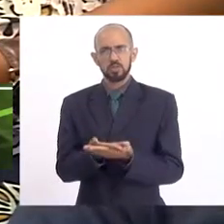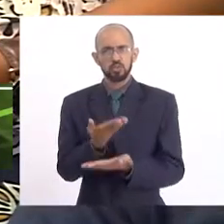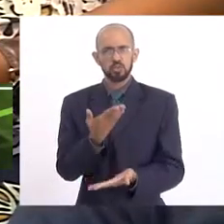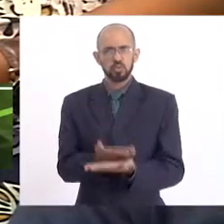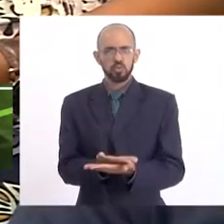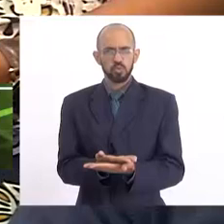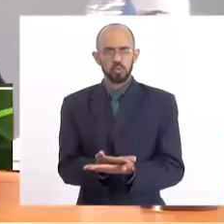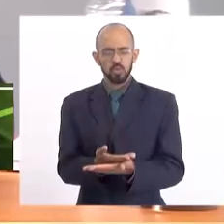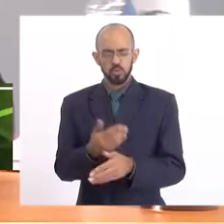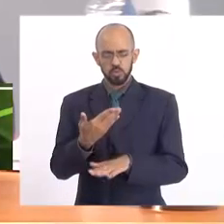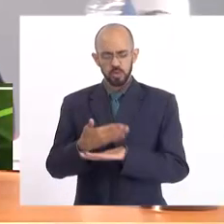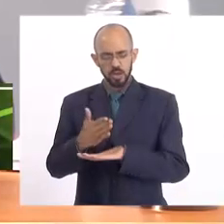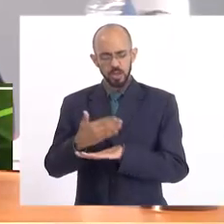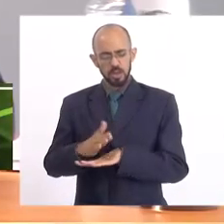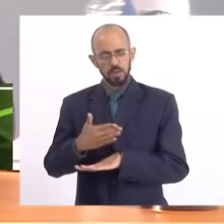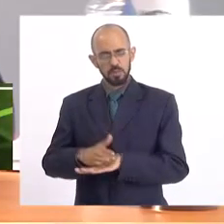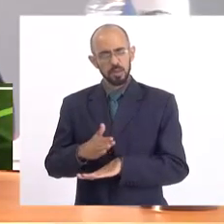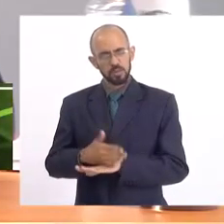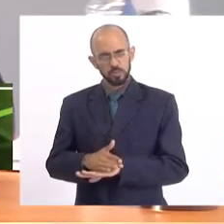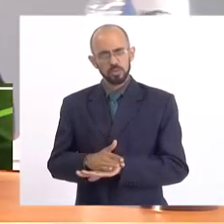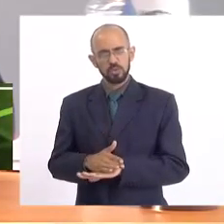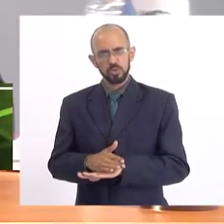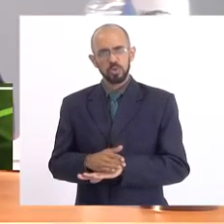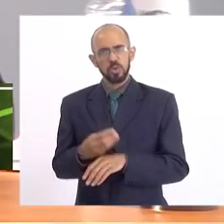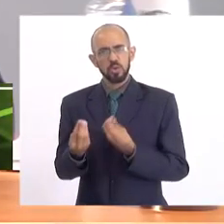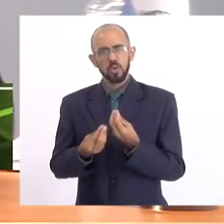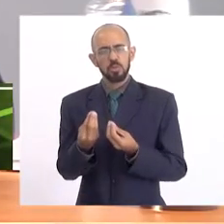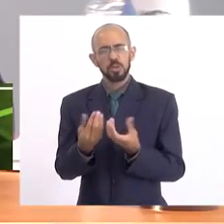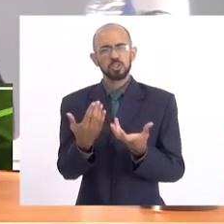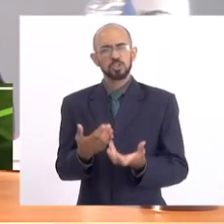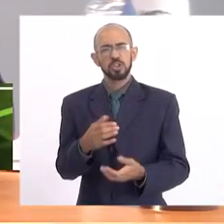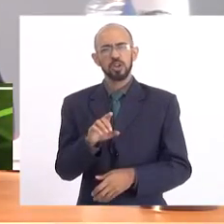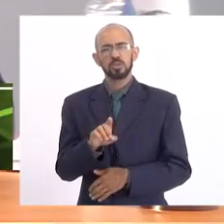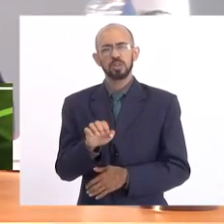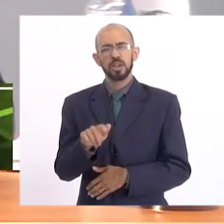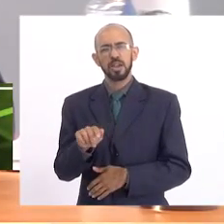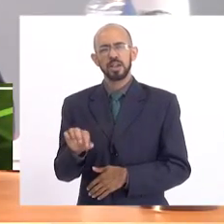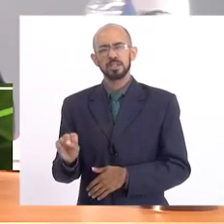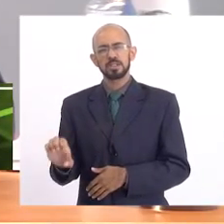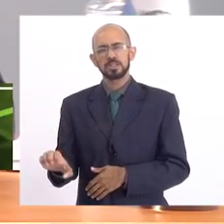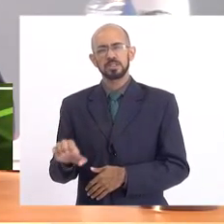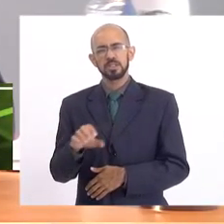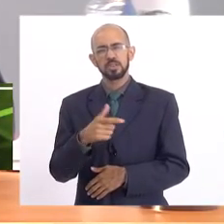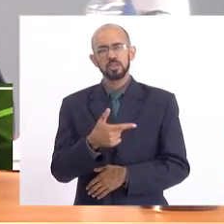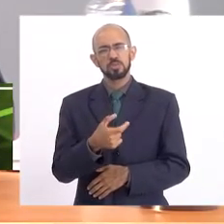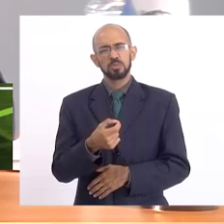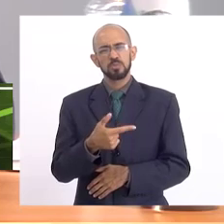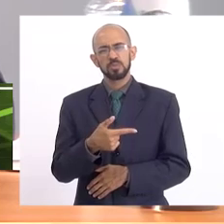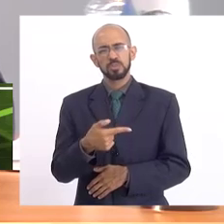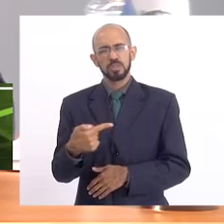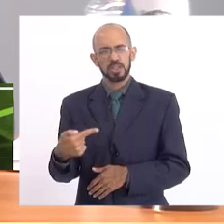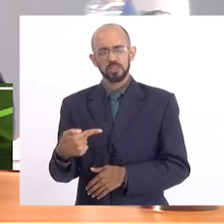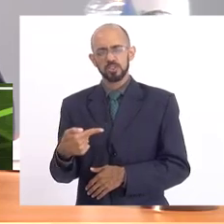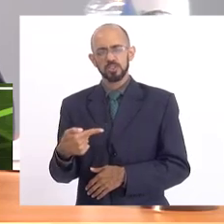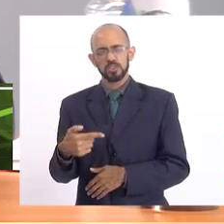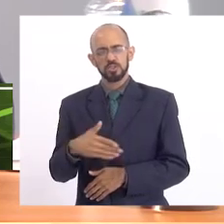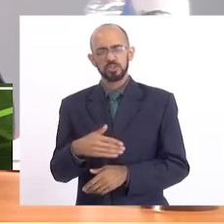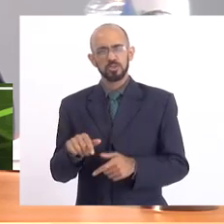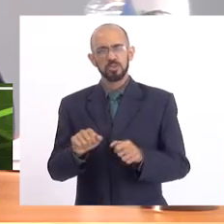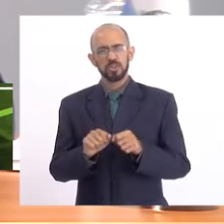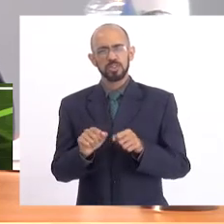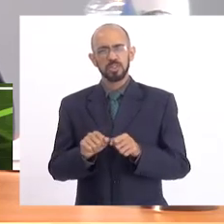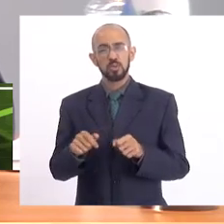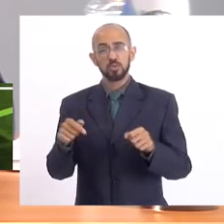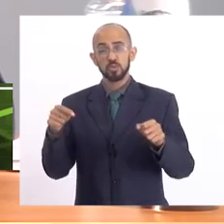de capacitação. Como que a gente quer o Degase em 2027? Isso está sendo trabalhado